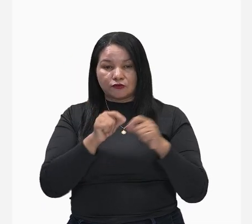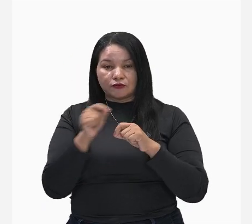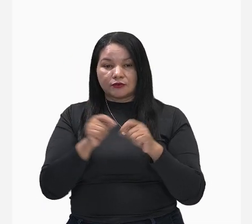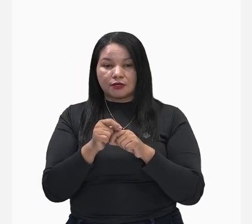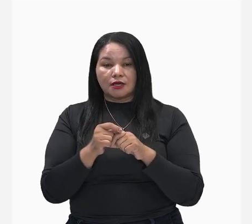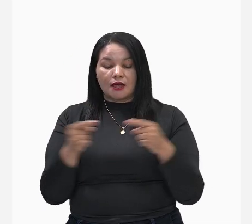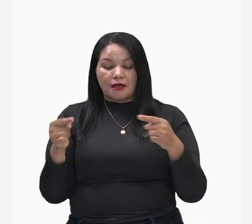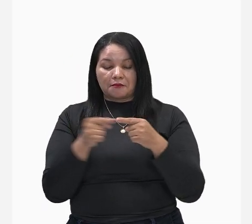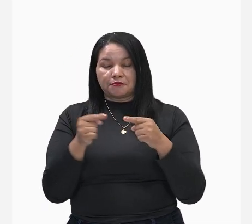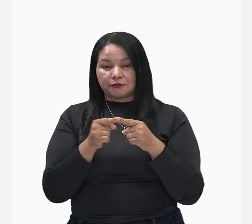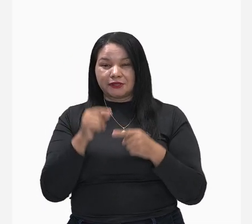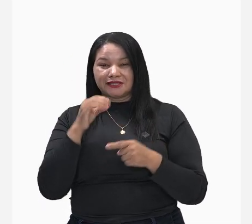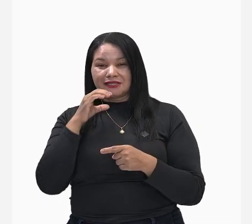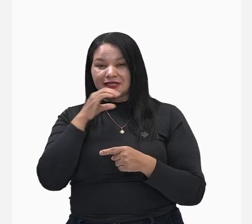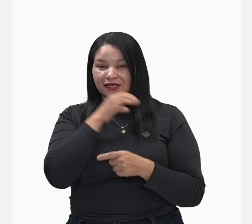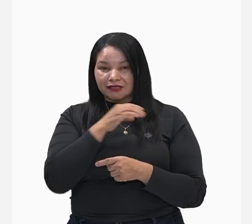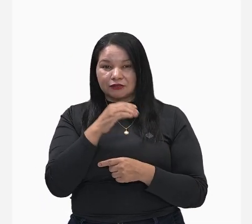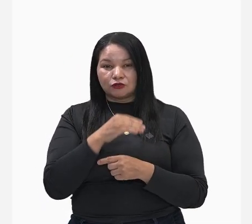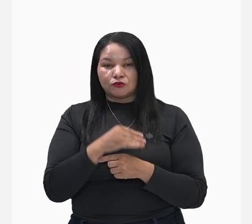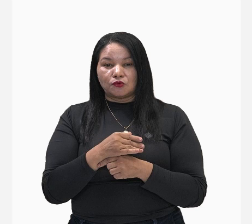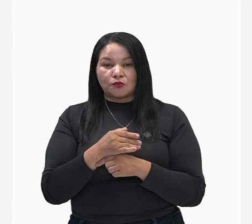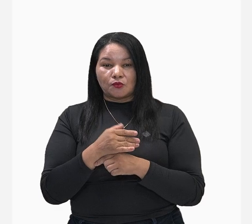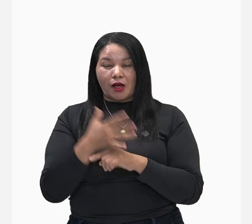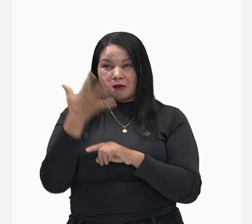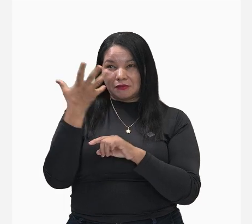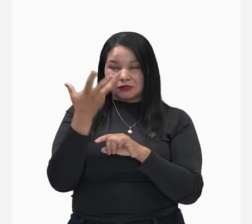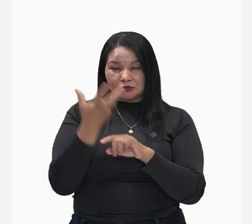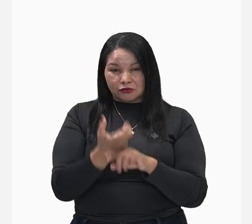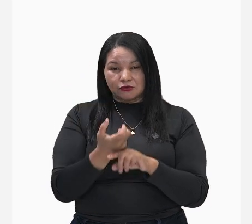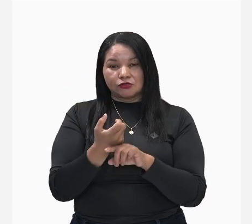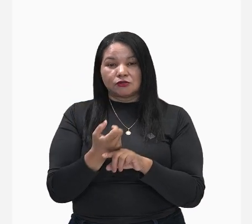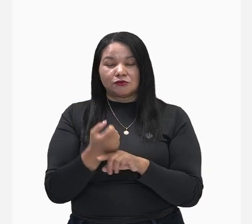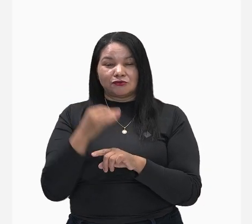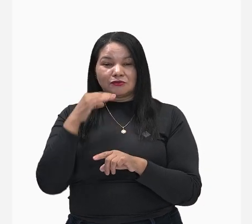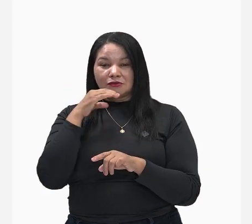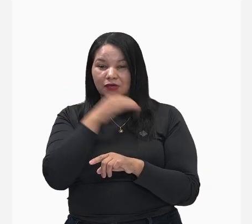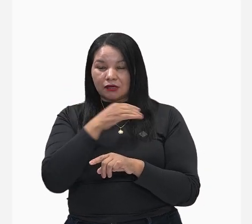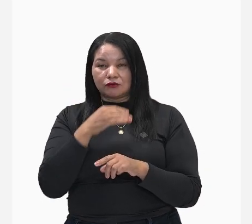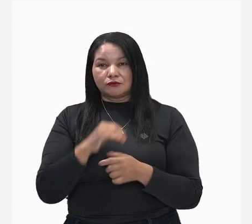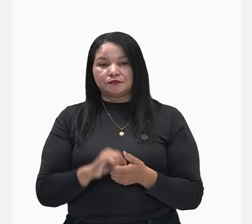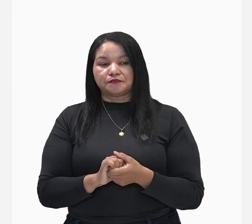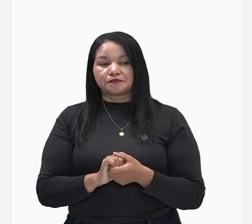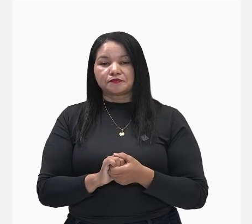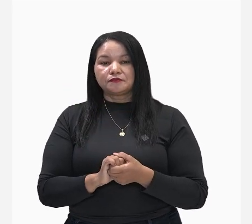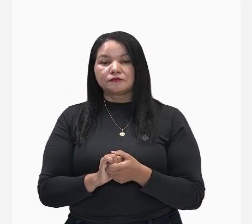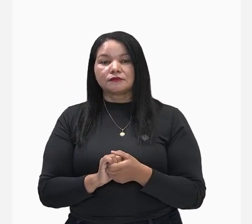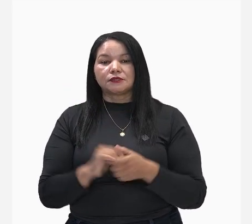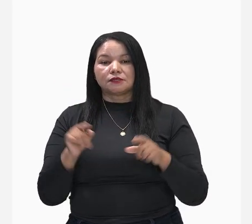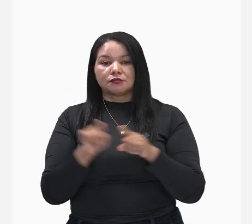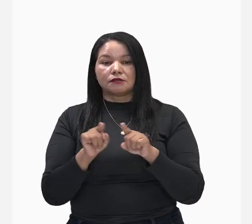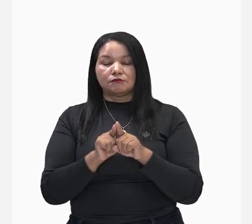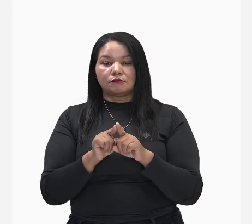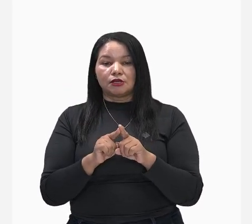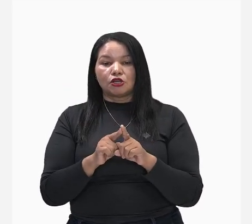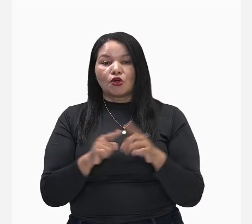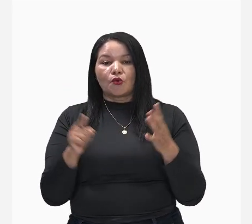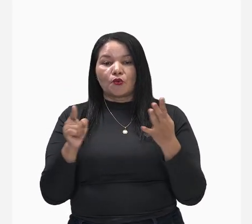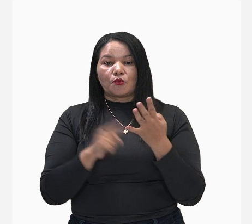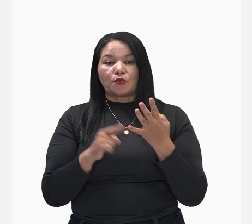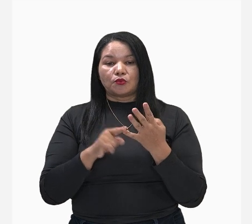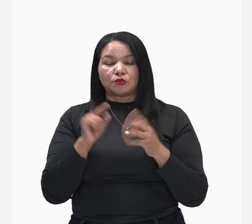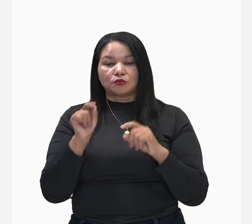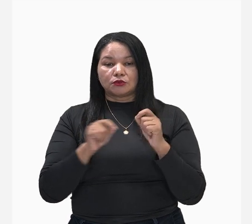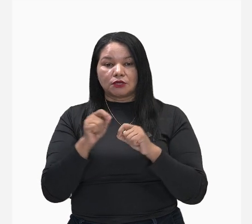né? A absorção da radiação de alguma fonte de calor. Gerador luminoso utiliza a